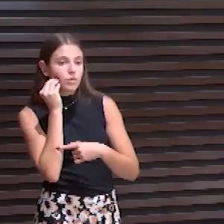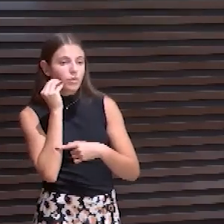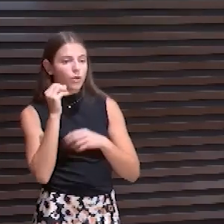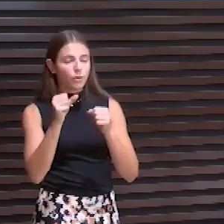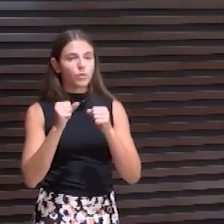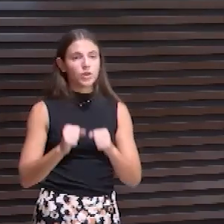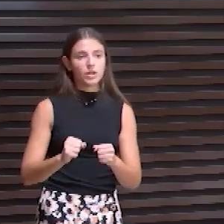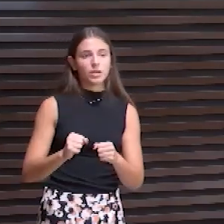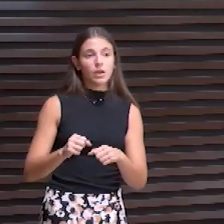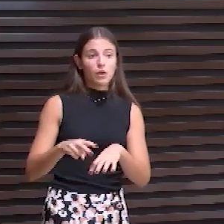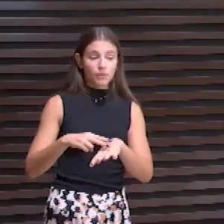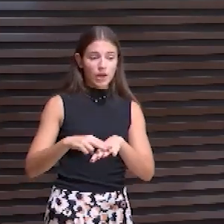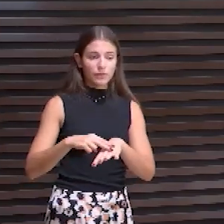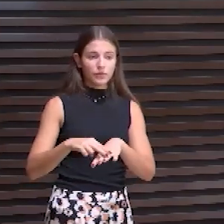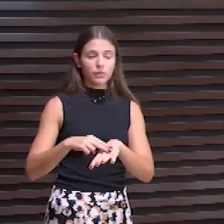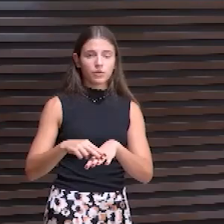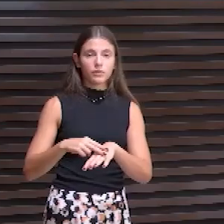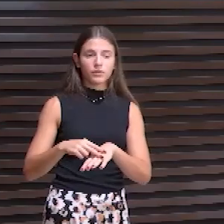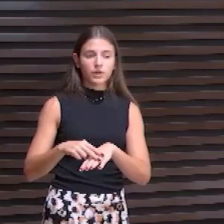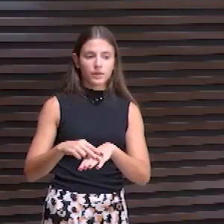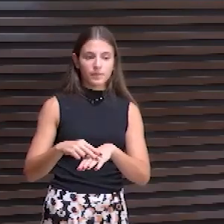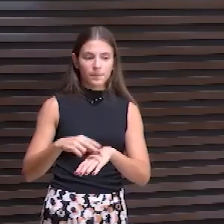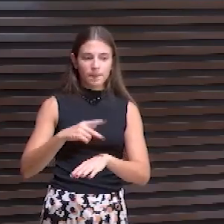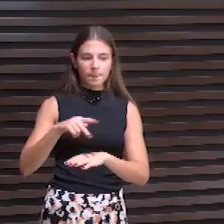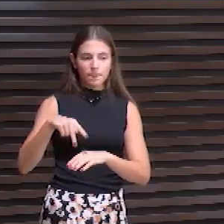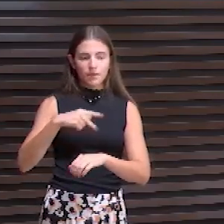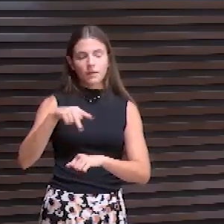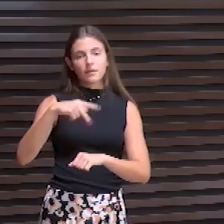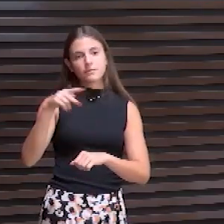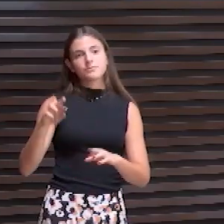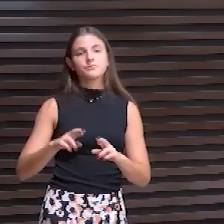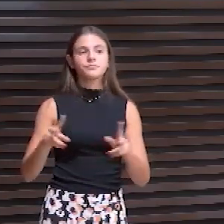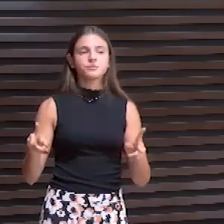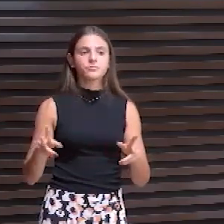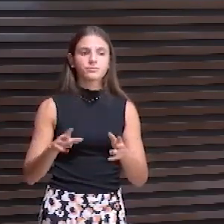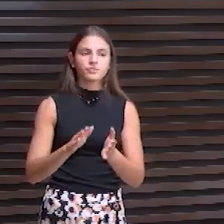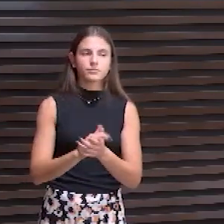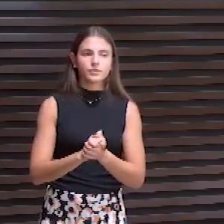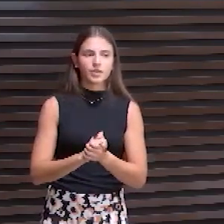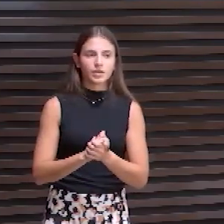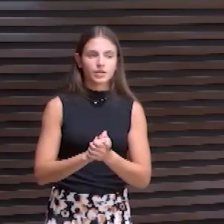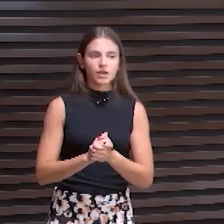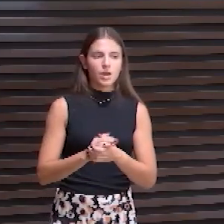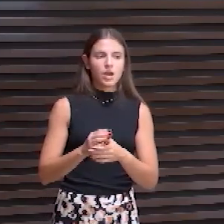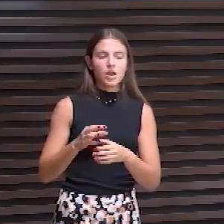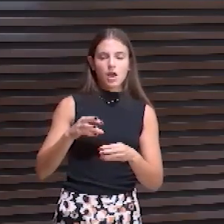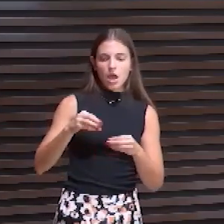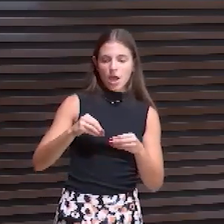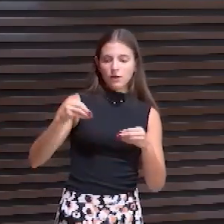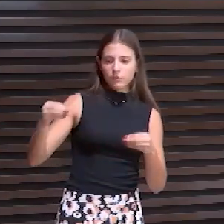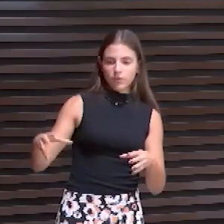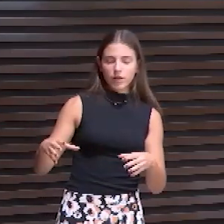gentílica, uma viúva pagã, uma viúva de Sarepta, fora do arraial de Israel.